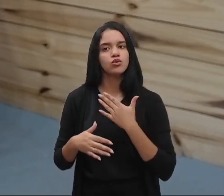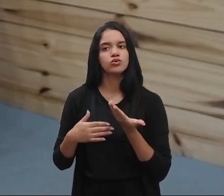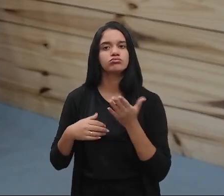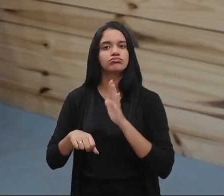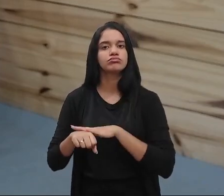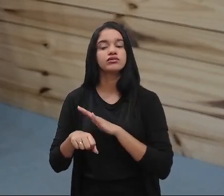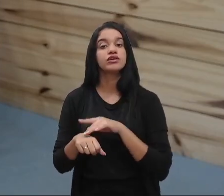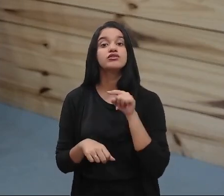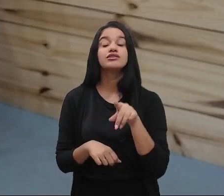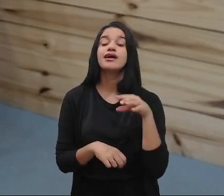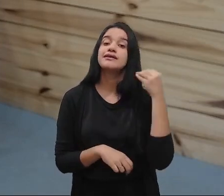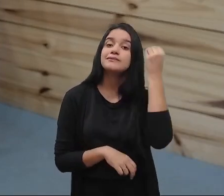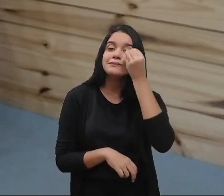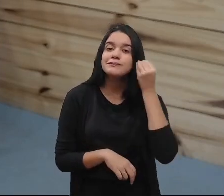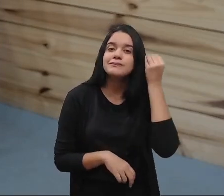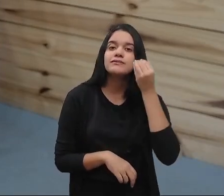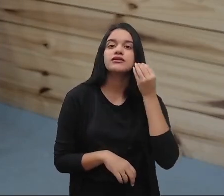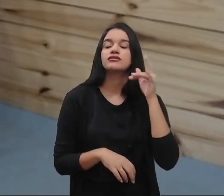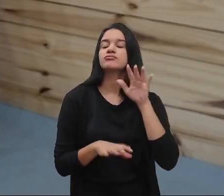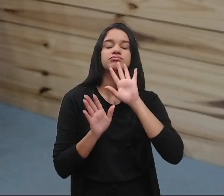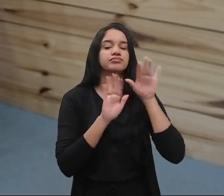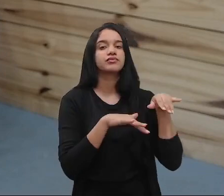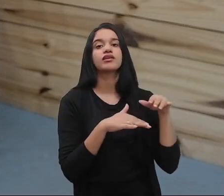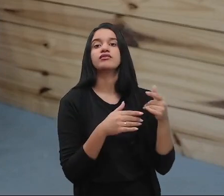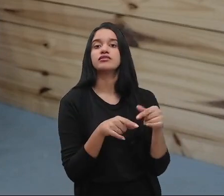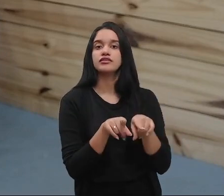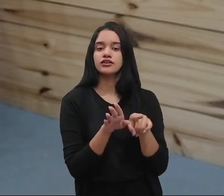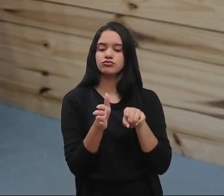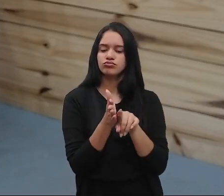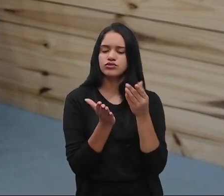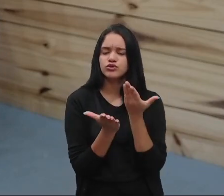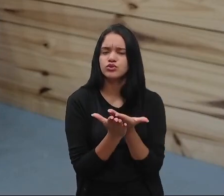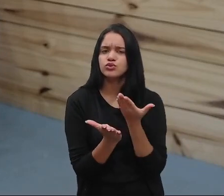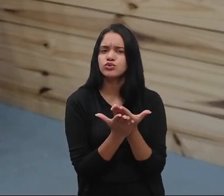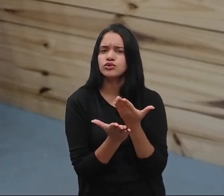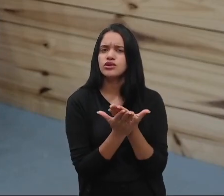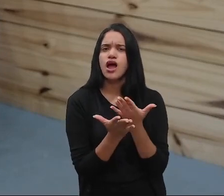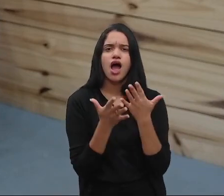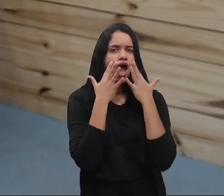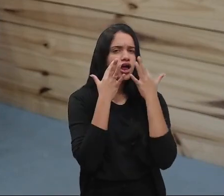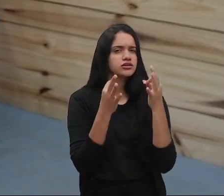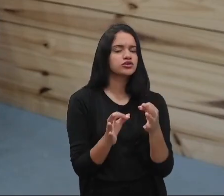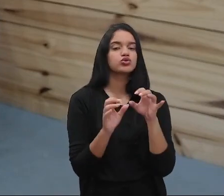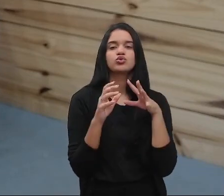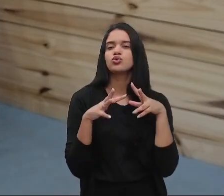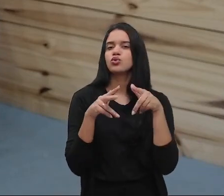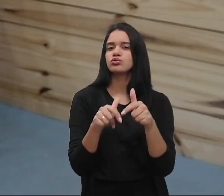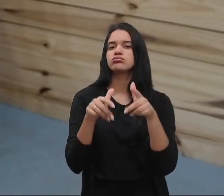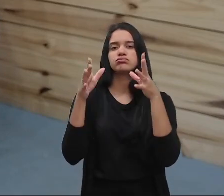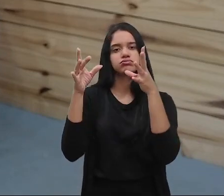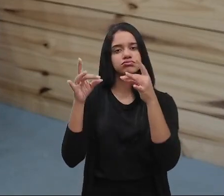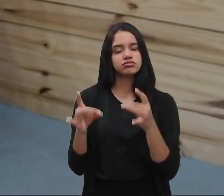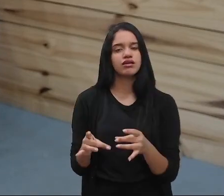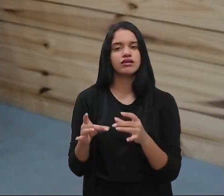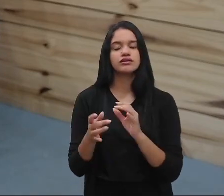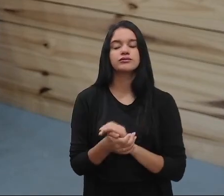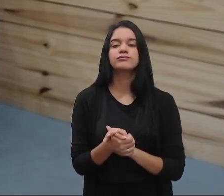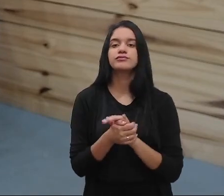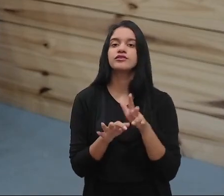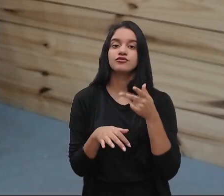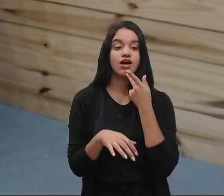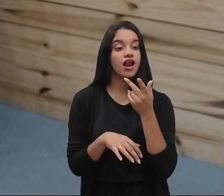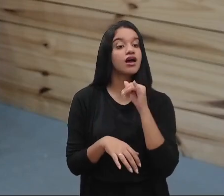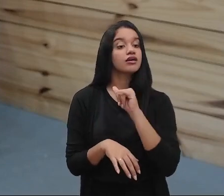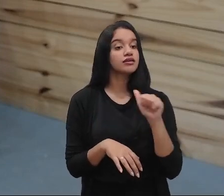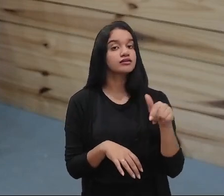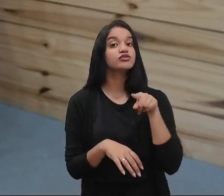Você vai ter que se especializar, se qualificar mais, estar mais atenta a todos esses detalhes para parametrizar e dizer para a